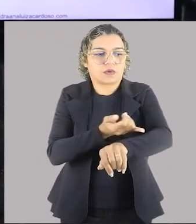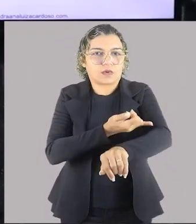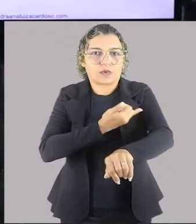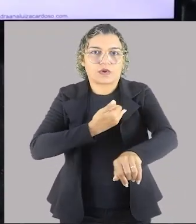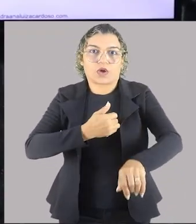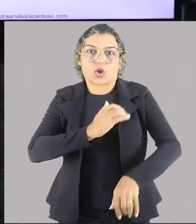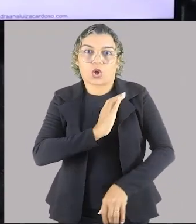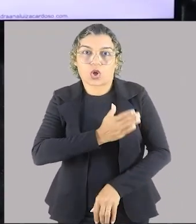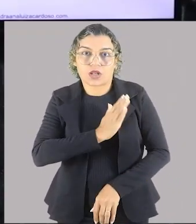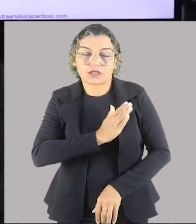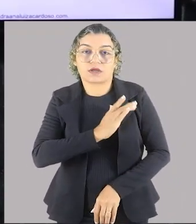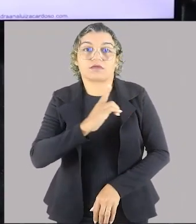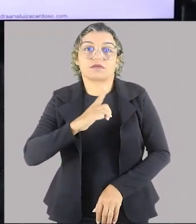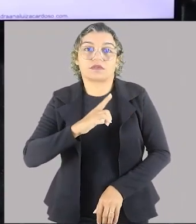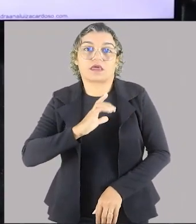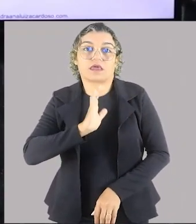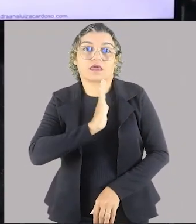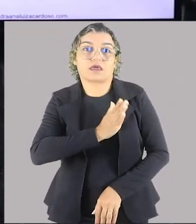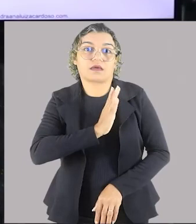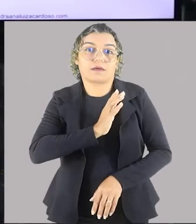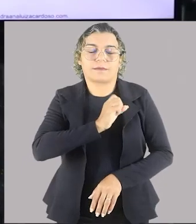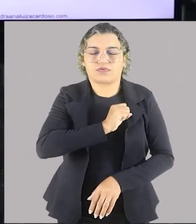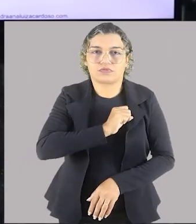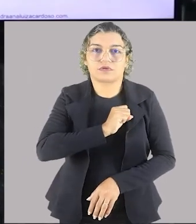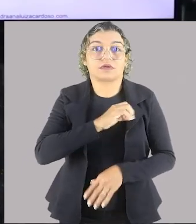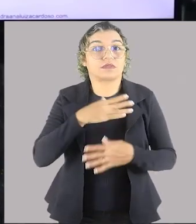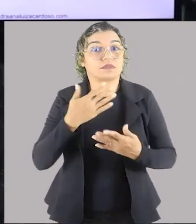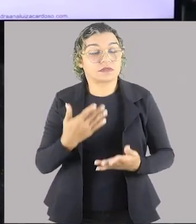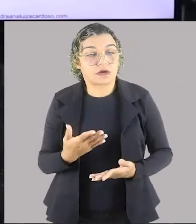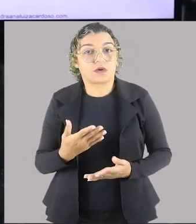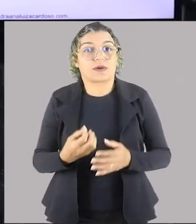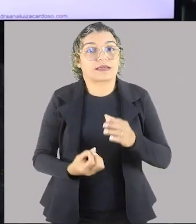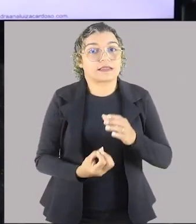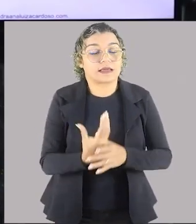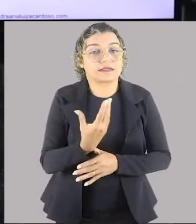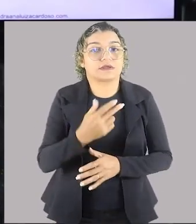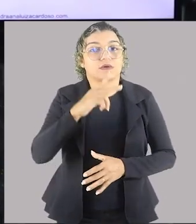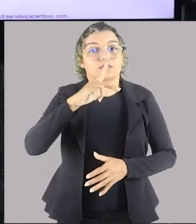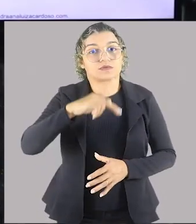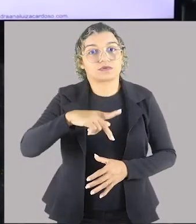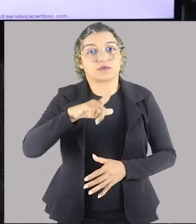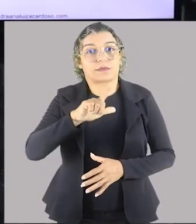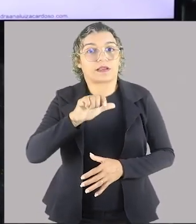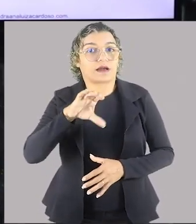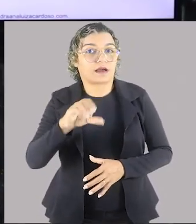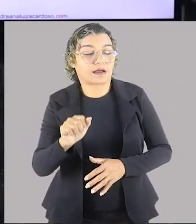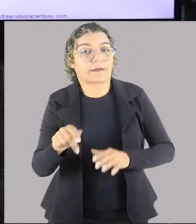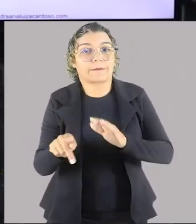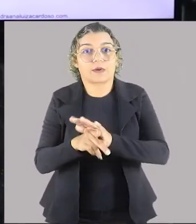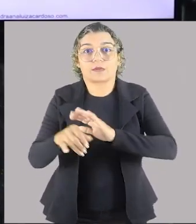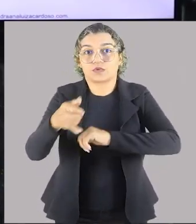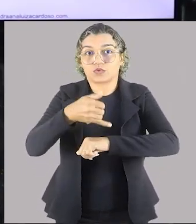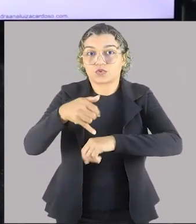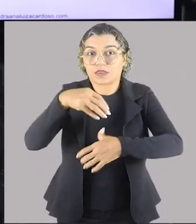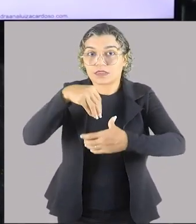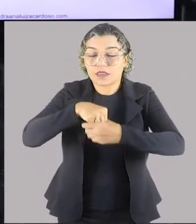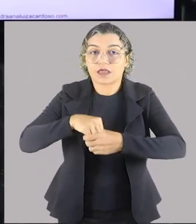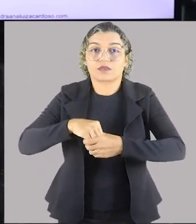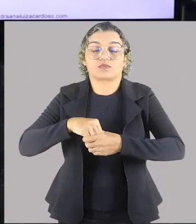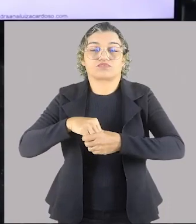vai ter um infarto. Então, a formação dessas placas de gordura dentro do sistema circulatório é muito